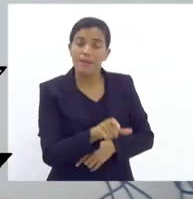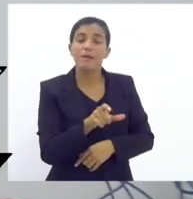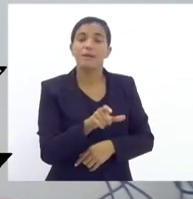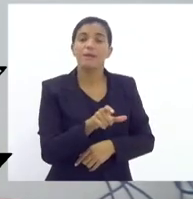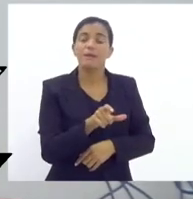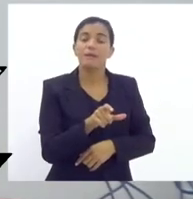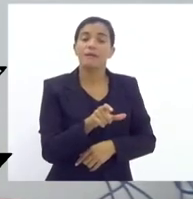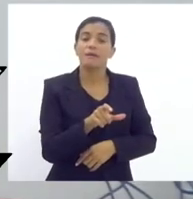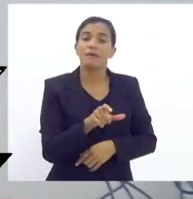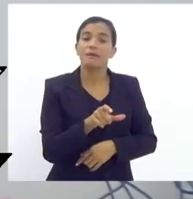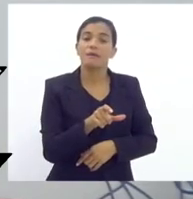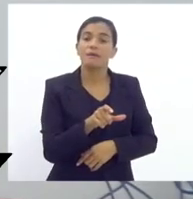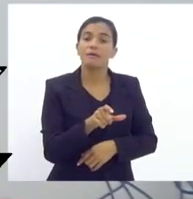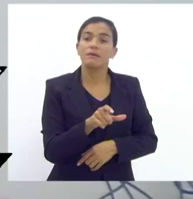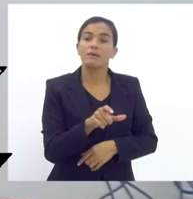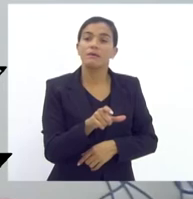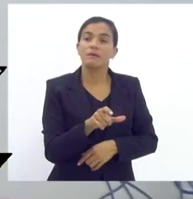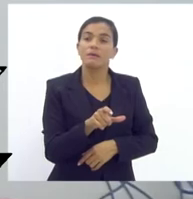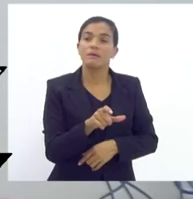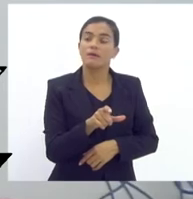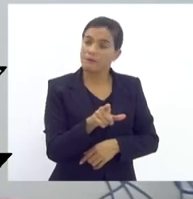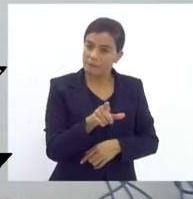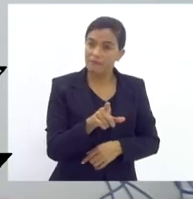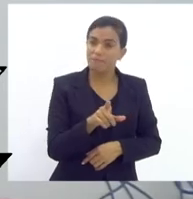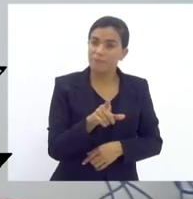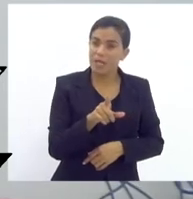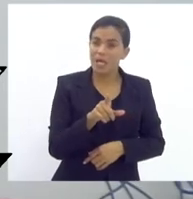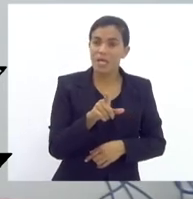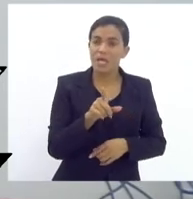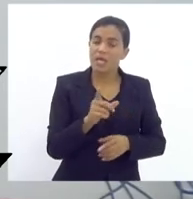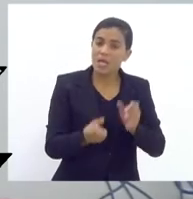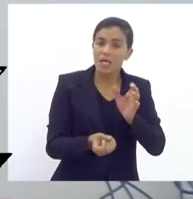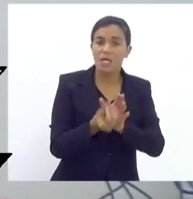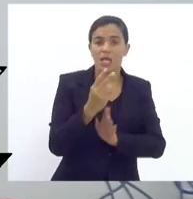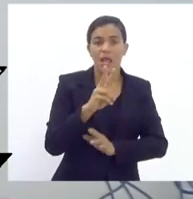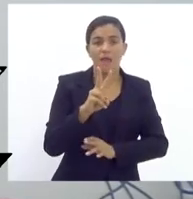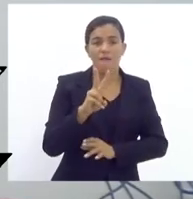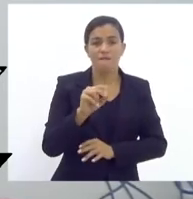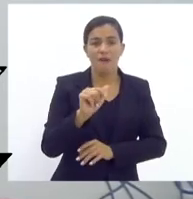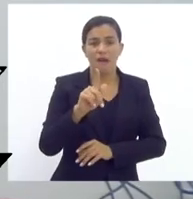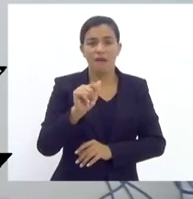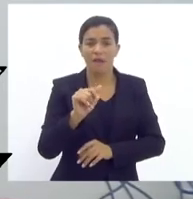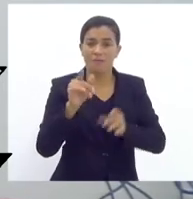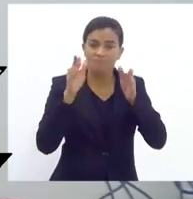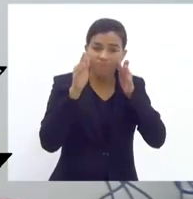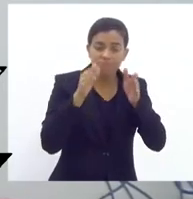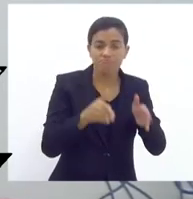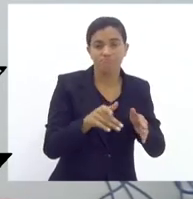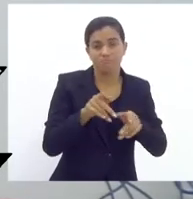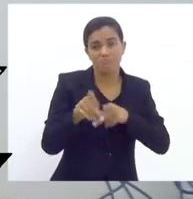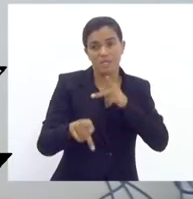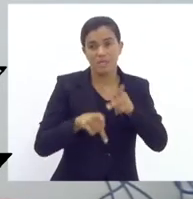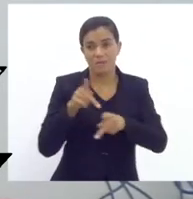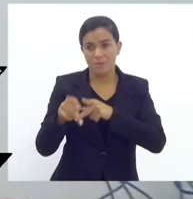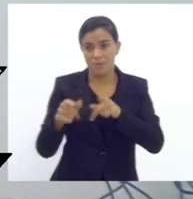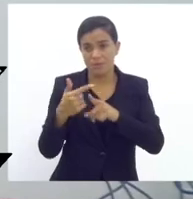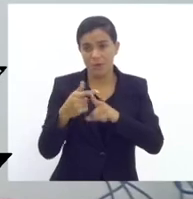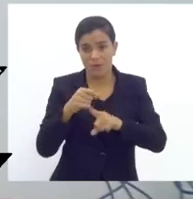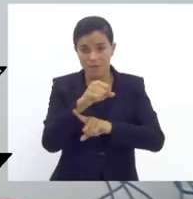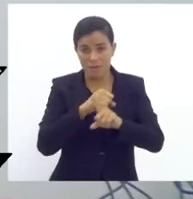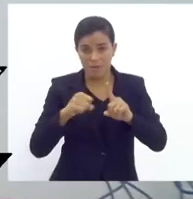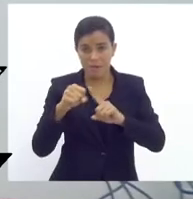fazer uma umas vagas específico para essa população porque na